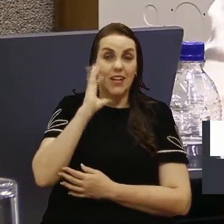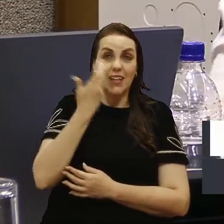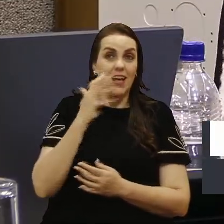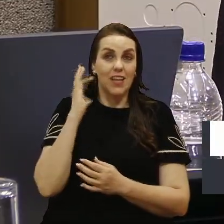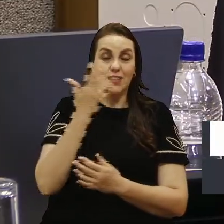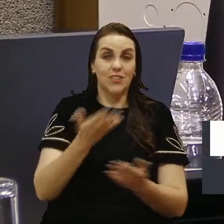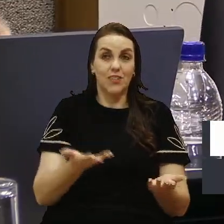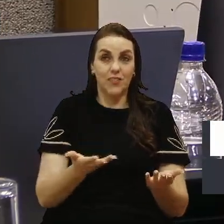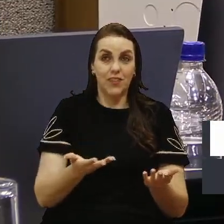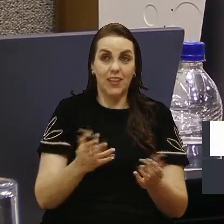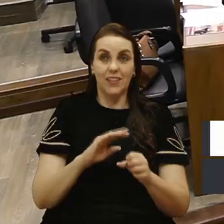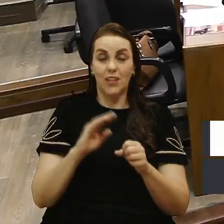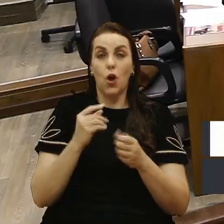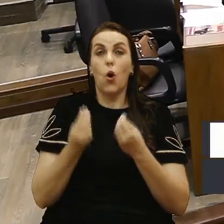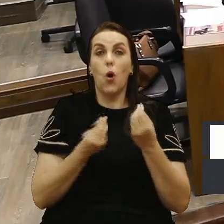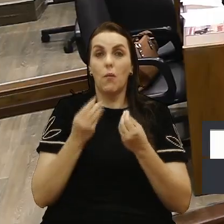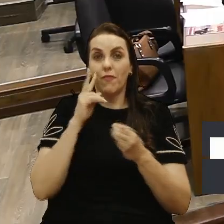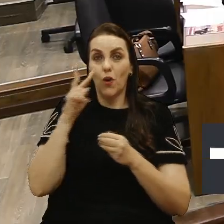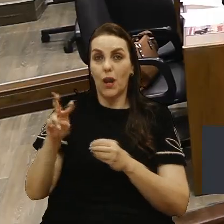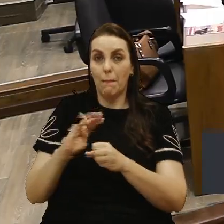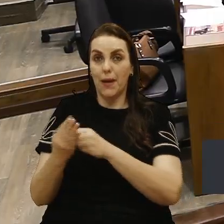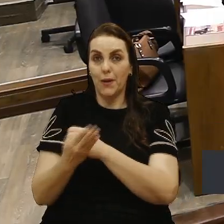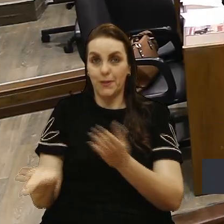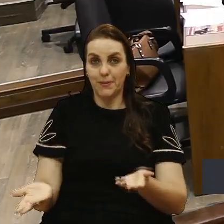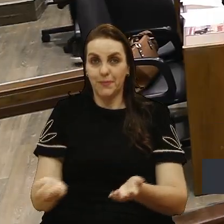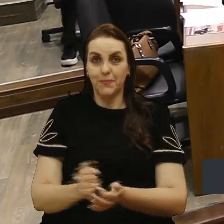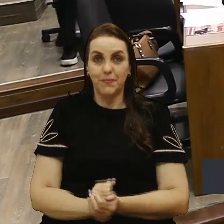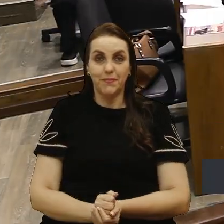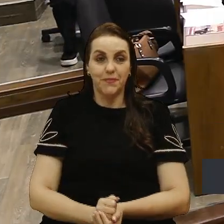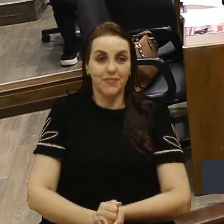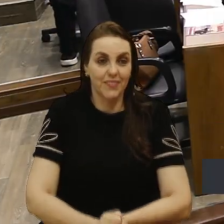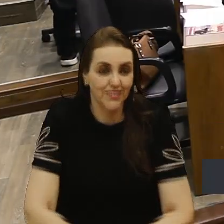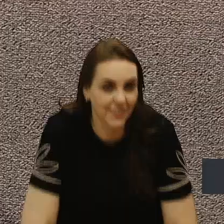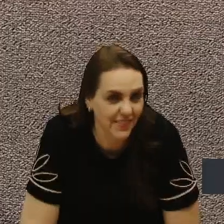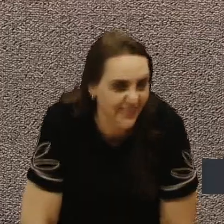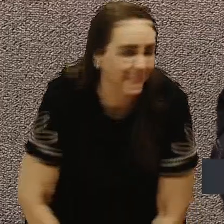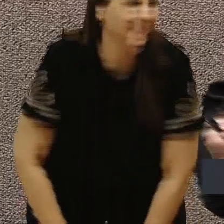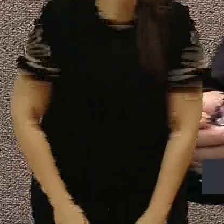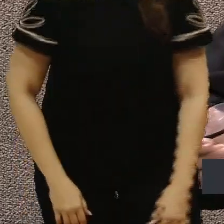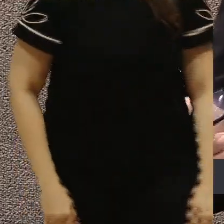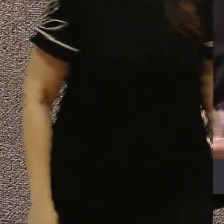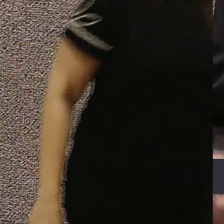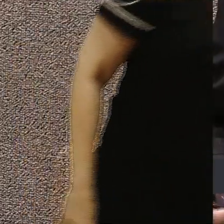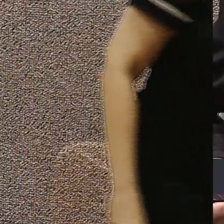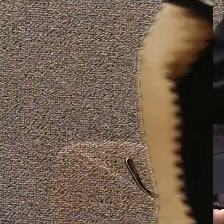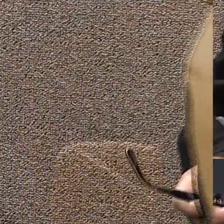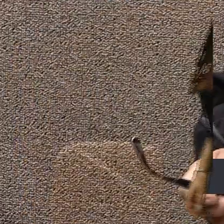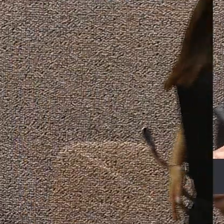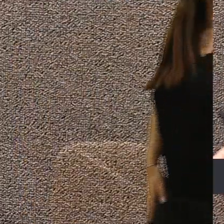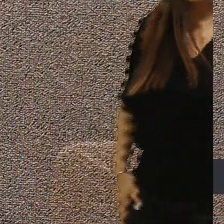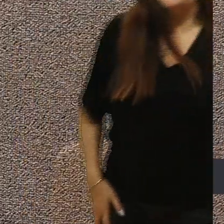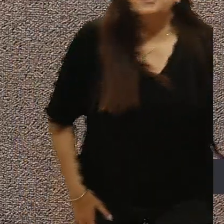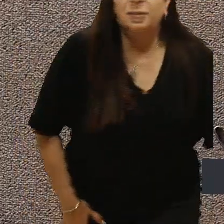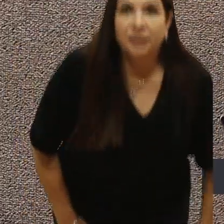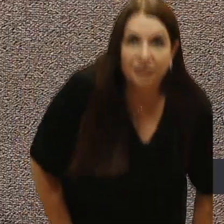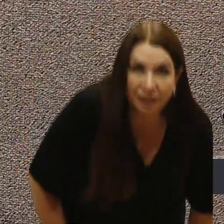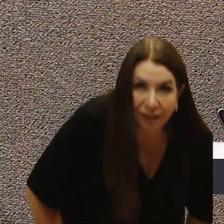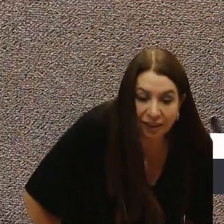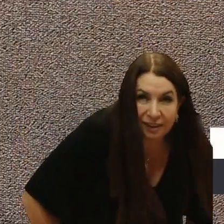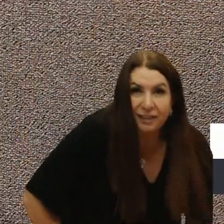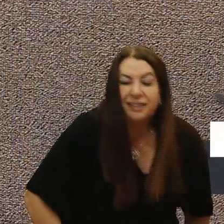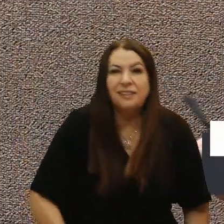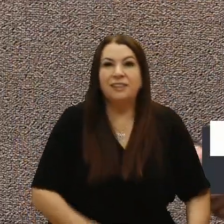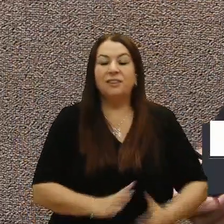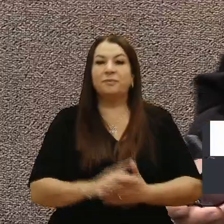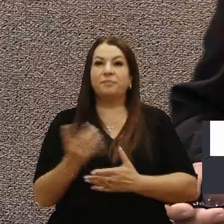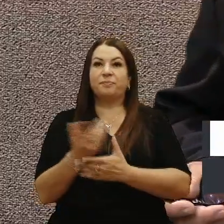dos bairros? Obrigado, senhor. Quem sai do sindicato e vai só do seu apartamento não conhece, não tem como